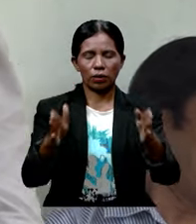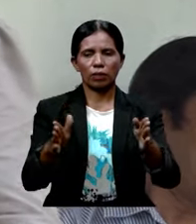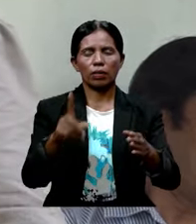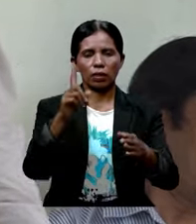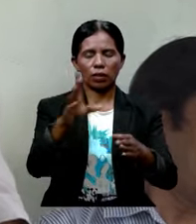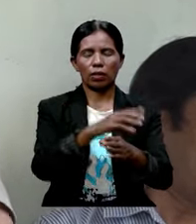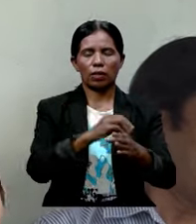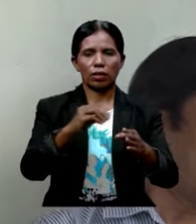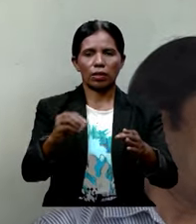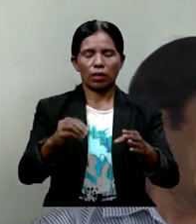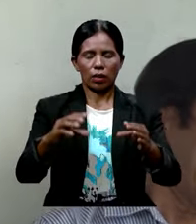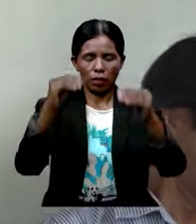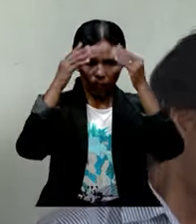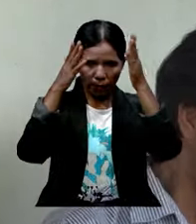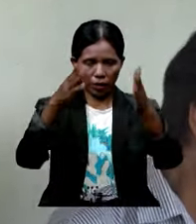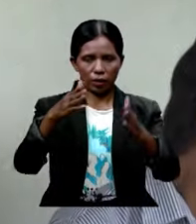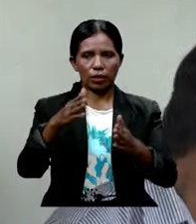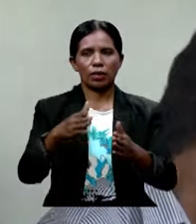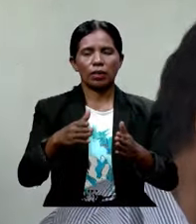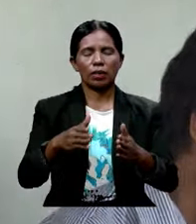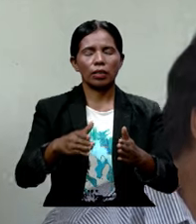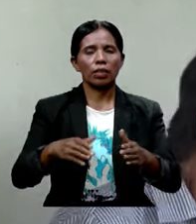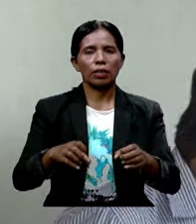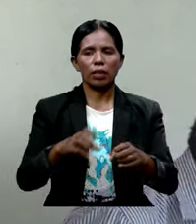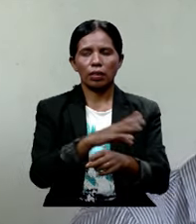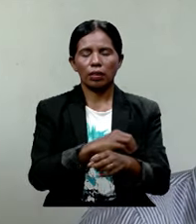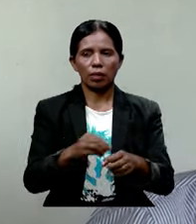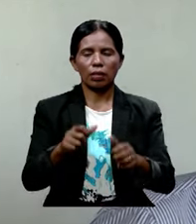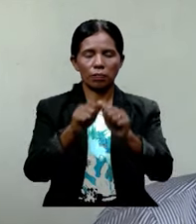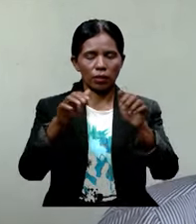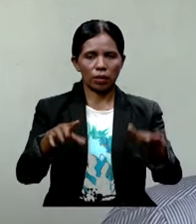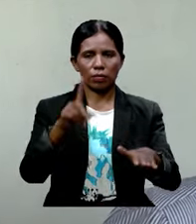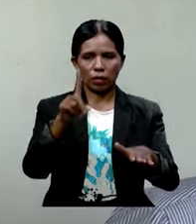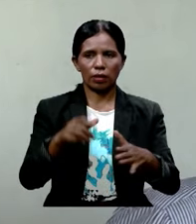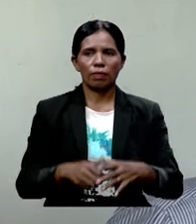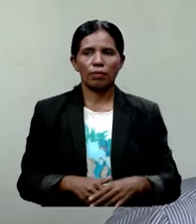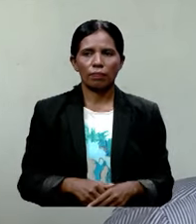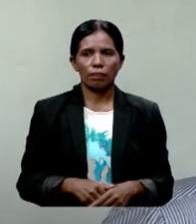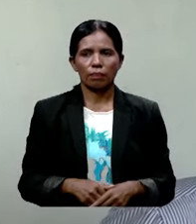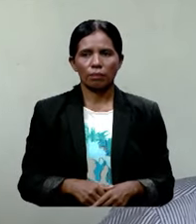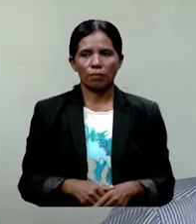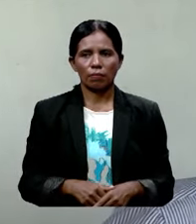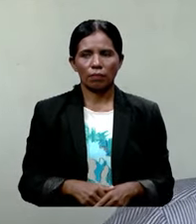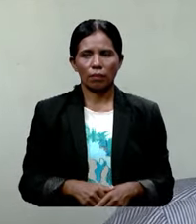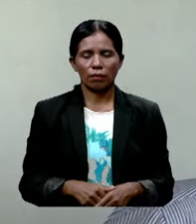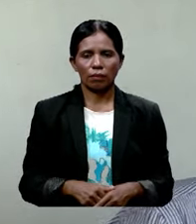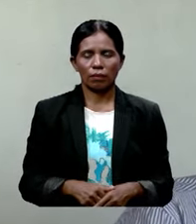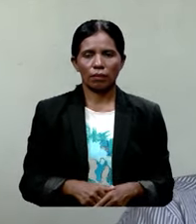orida e a minha na saída a minha está unida e a neba